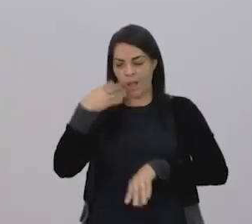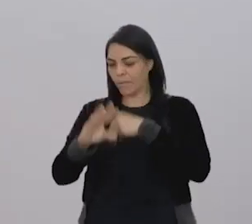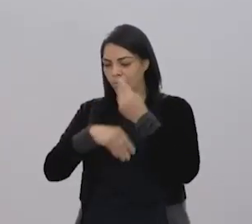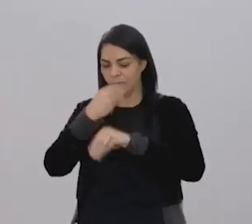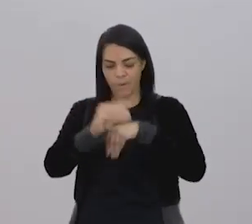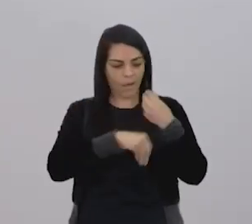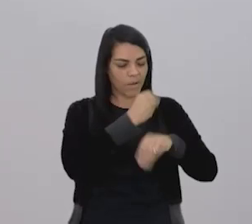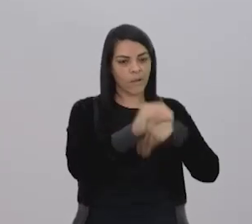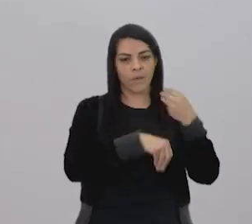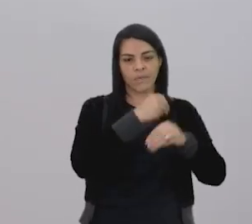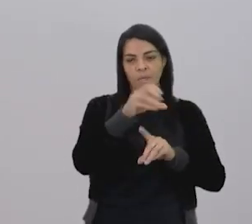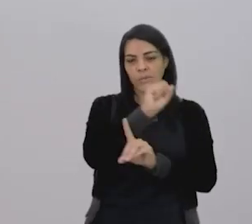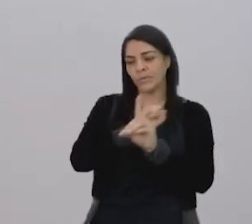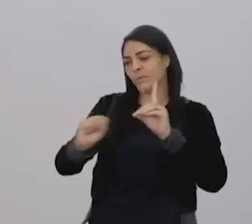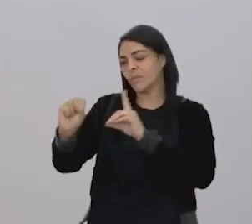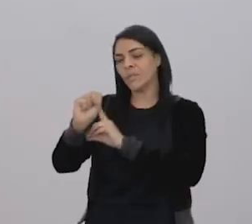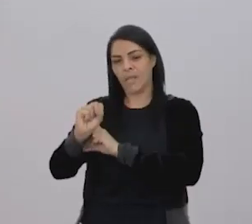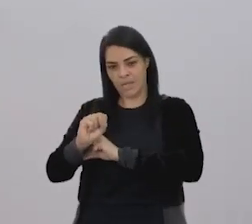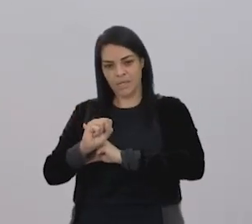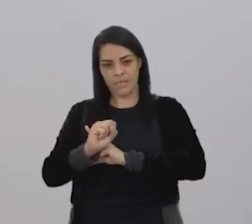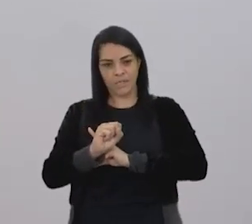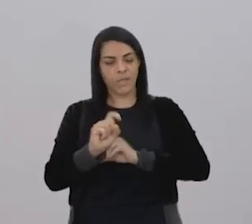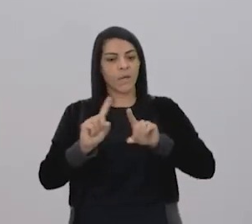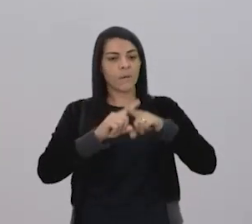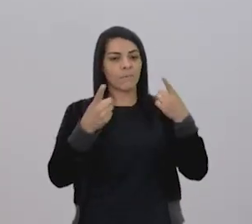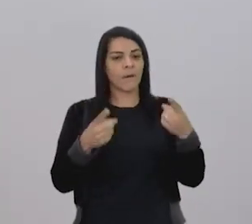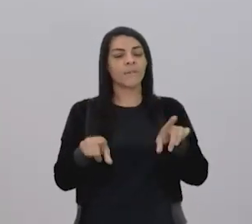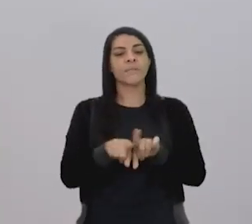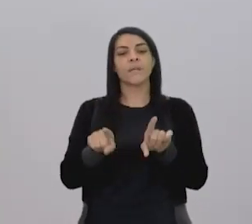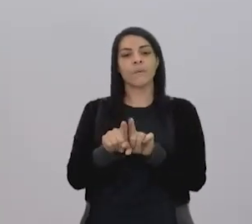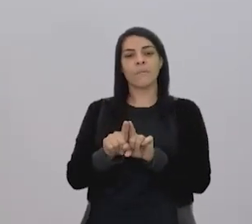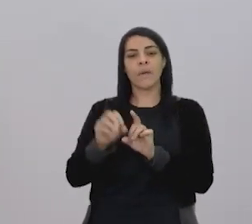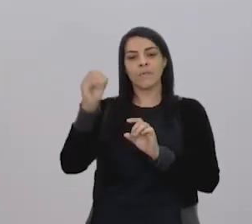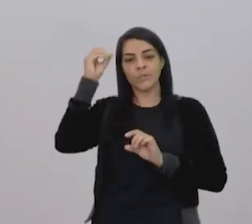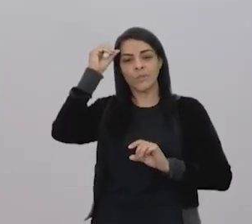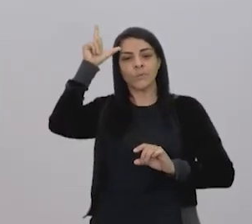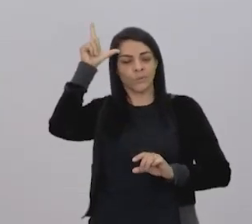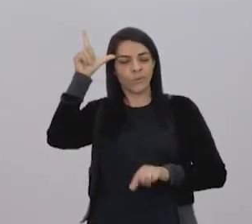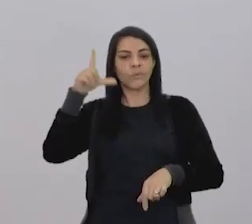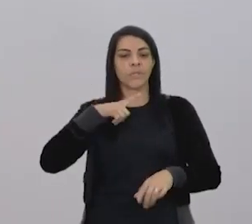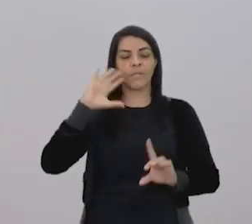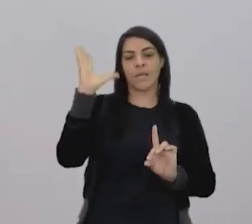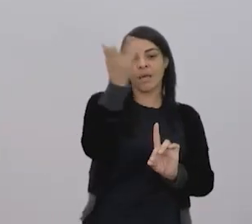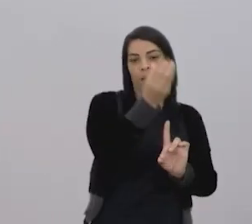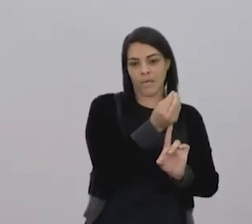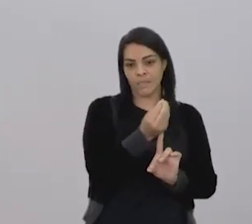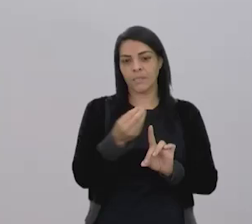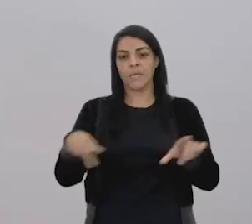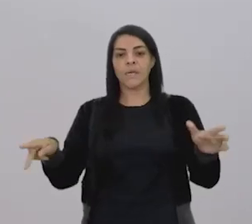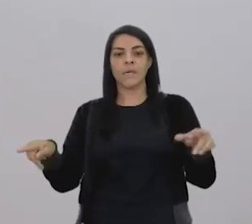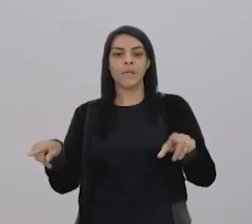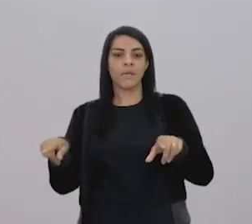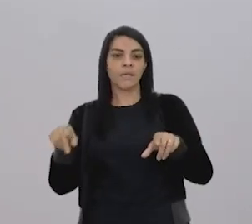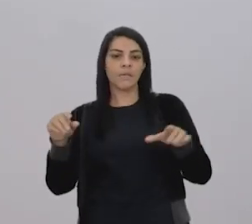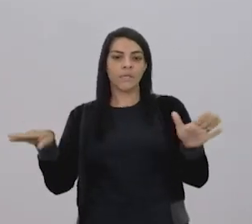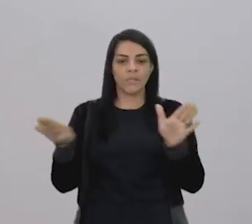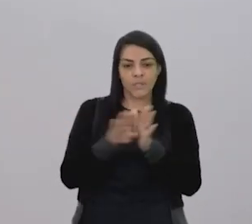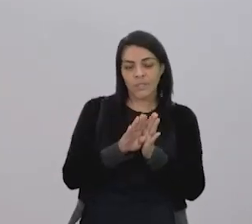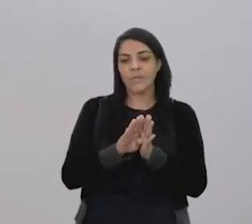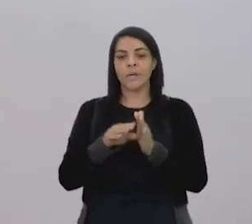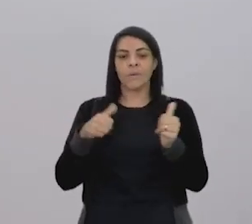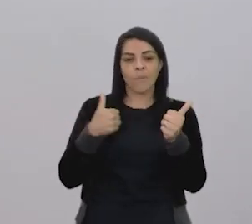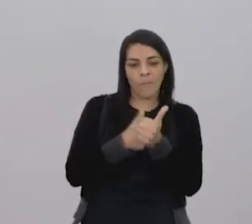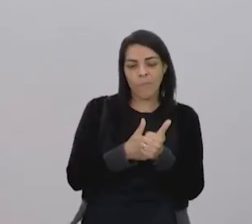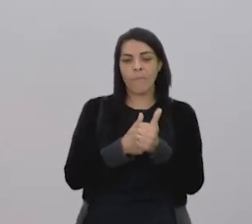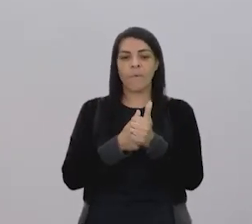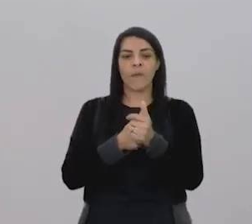mistura de sociedades, mas também de culturas, e de culturas parte para a arte, que chegamos na música se a gente quer especificar mais.